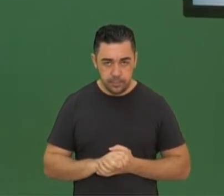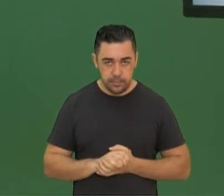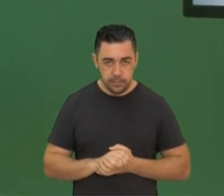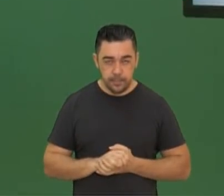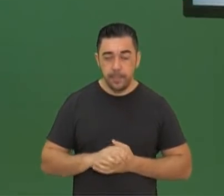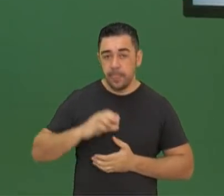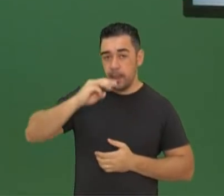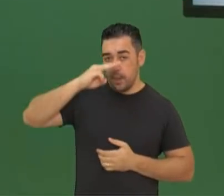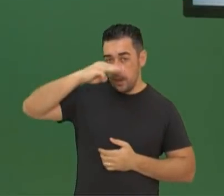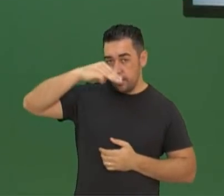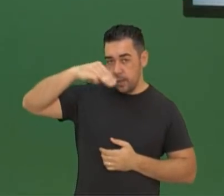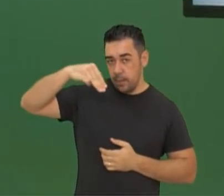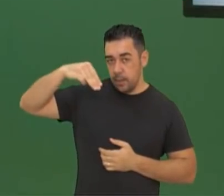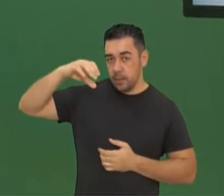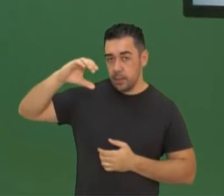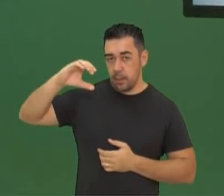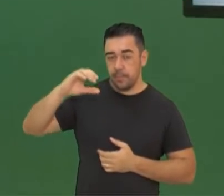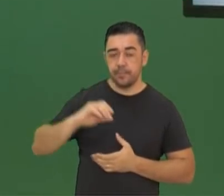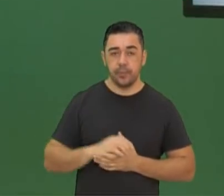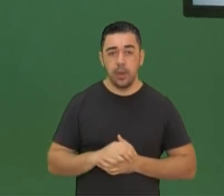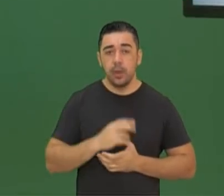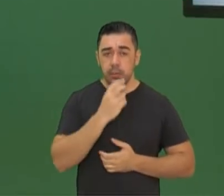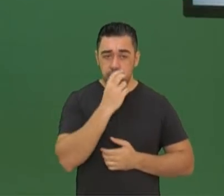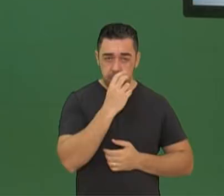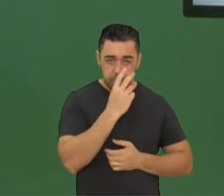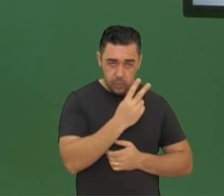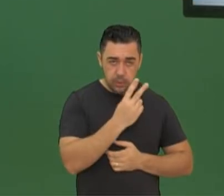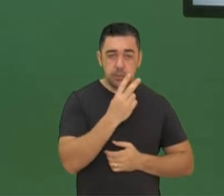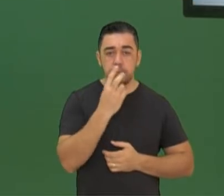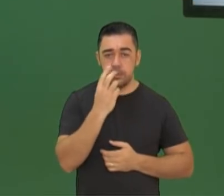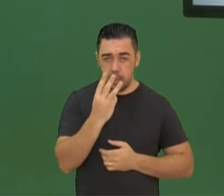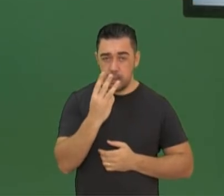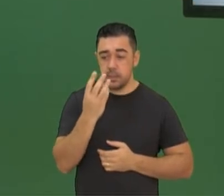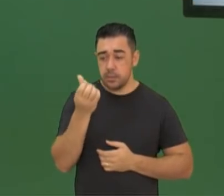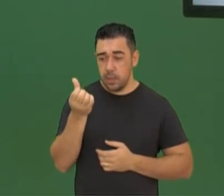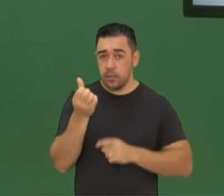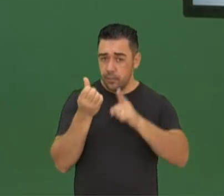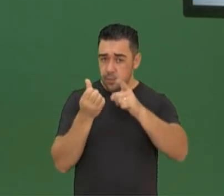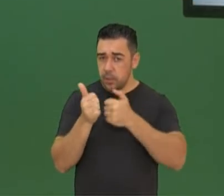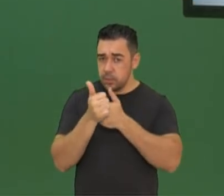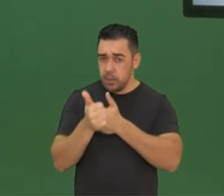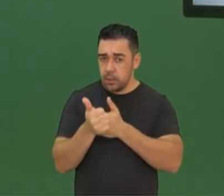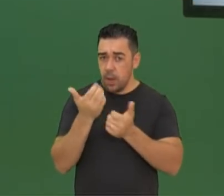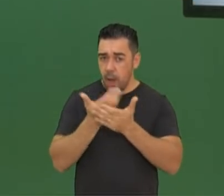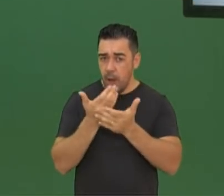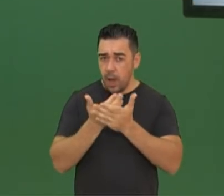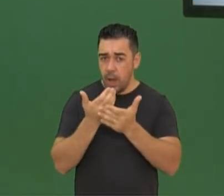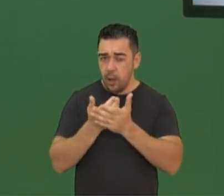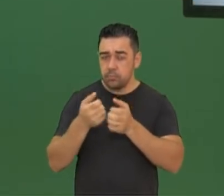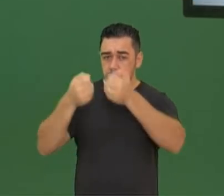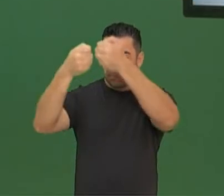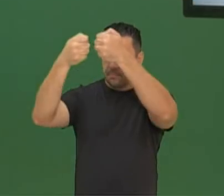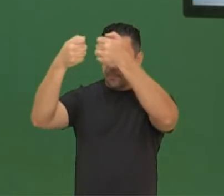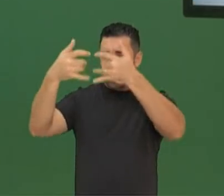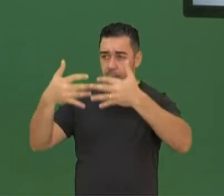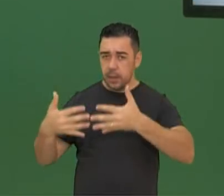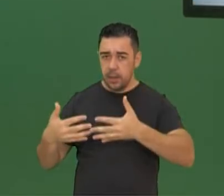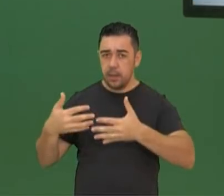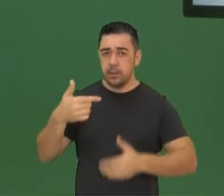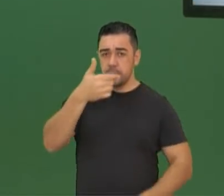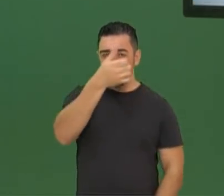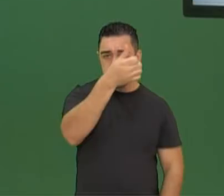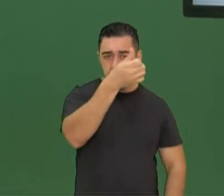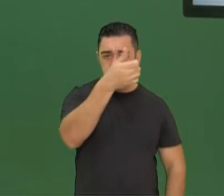O MMC de 2, 3 e 6, você até pode calcular. Mas se você já acompanhou as últimas aulas em que a gente andou trabalhando aí com a equação do primeiro